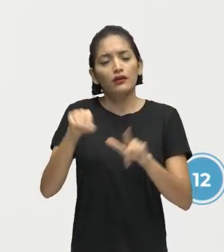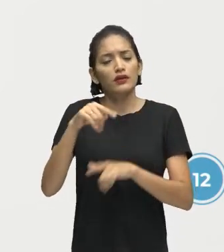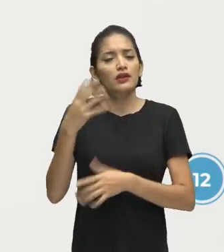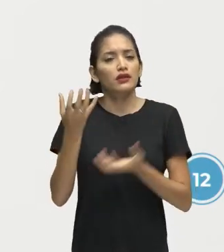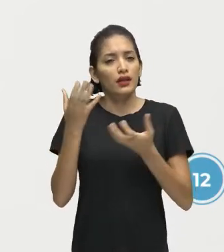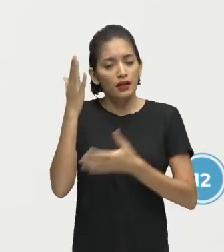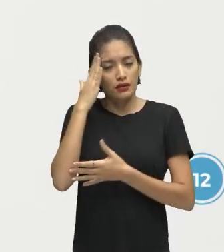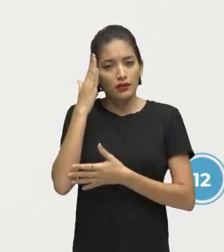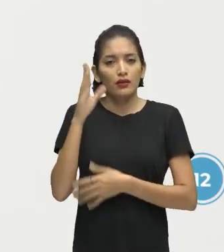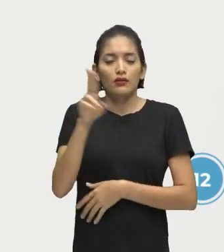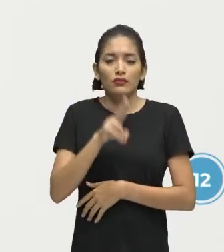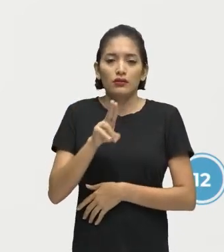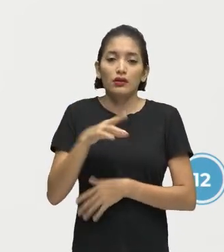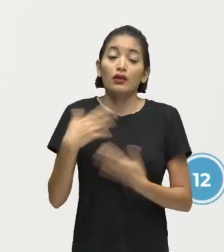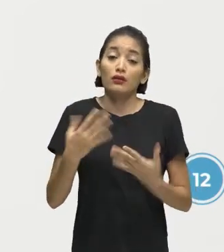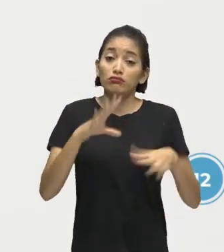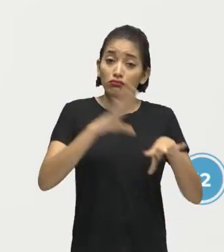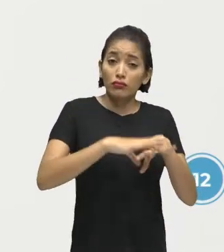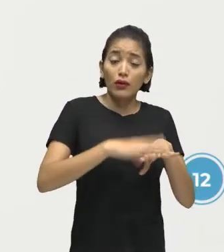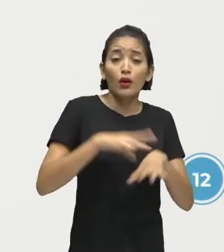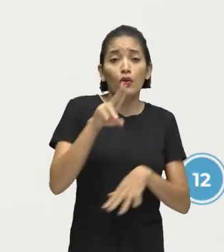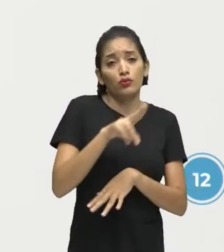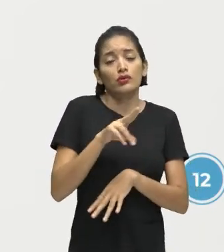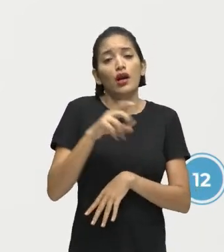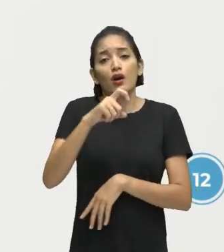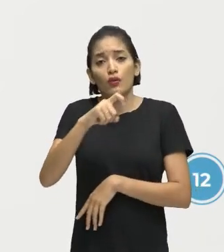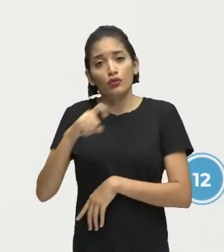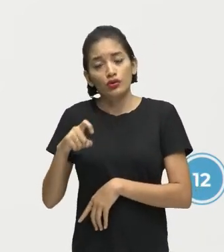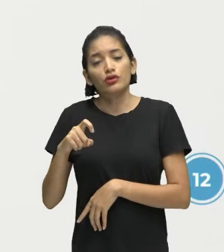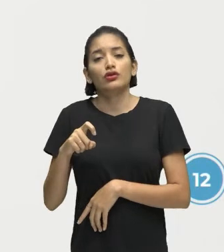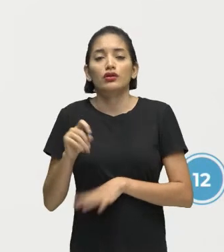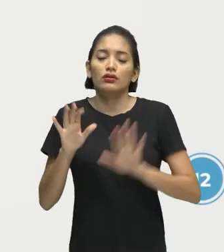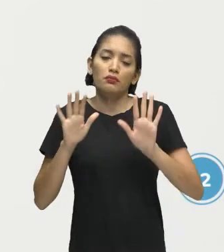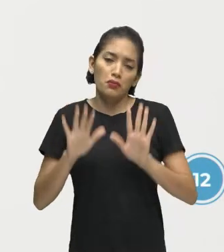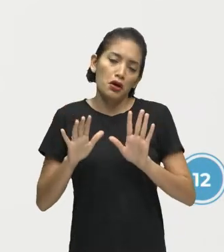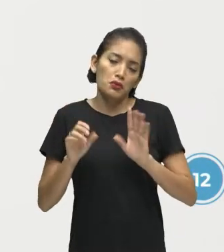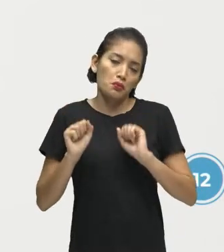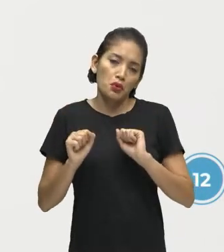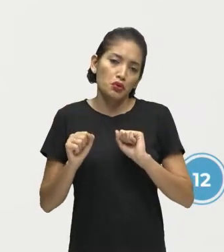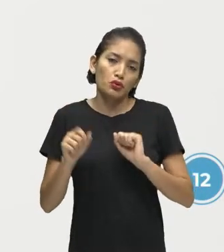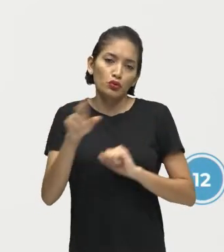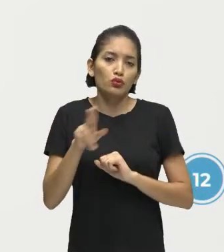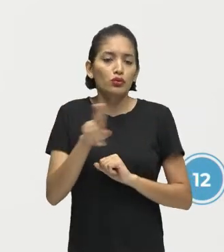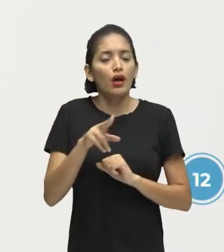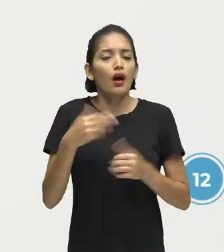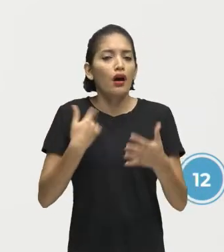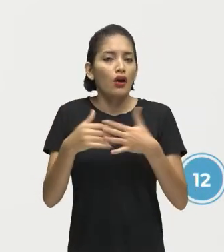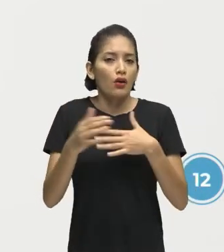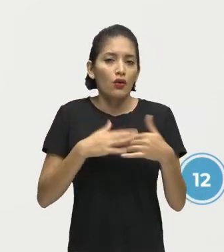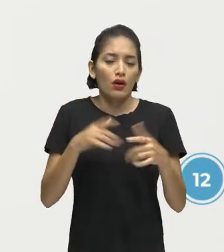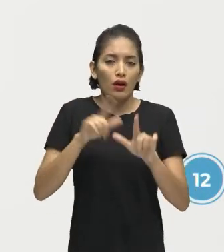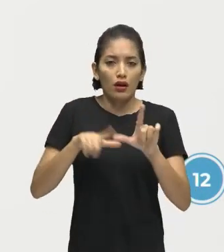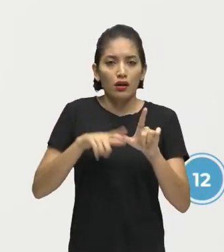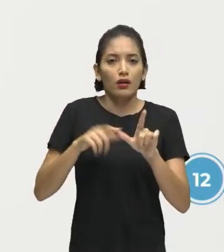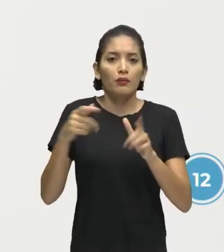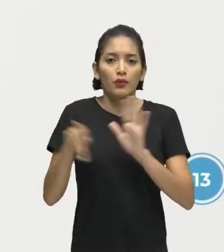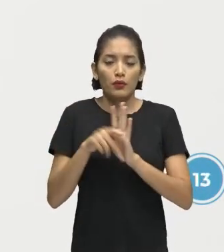queira usar. Na matemática é mais comum a gente usar o X, mas a gente também pode usar qualquer outra letra do nosso